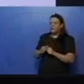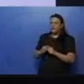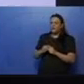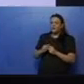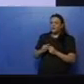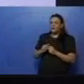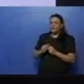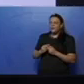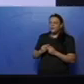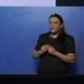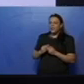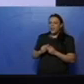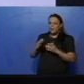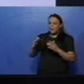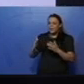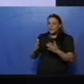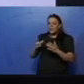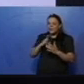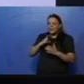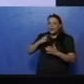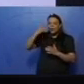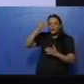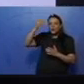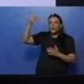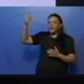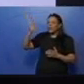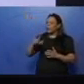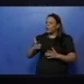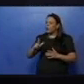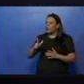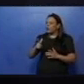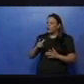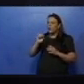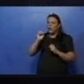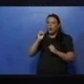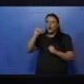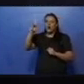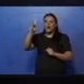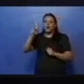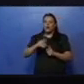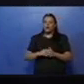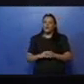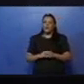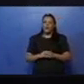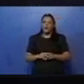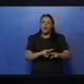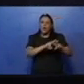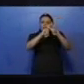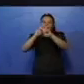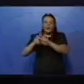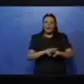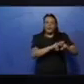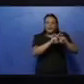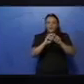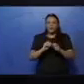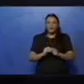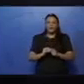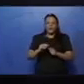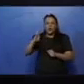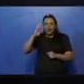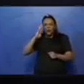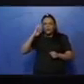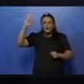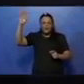haja sucesso. Ok? Retomando. O principal objetivo de um